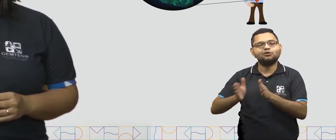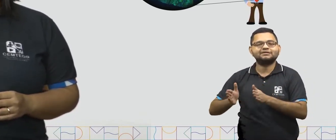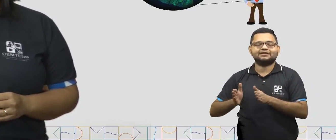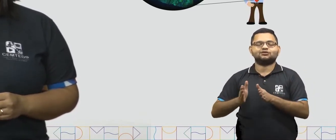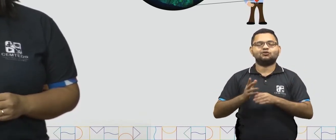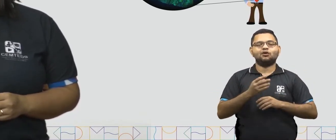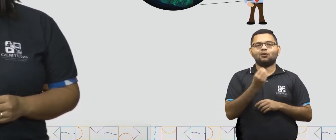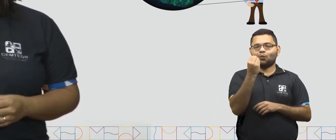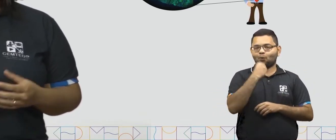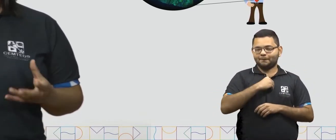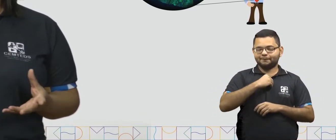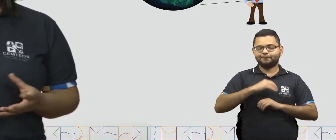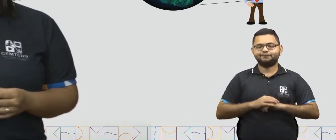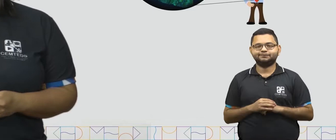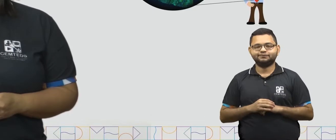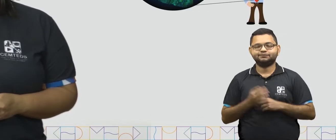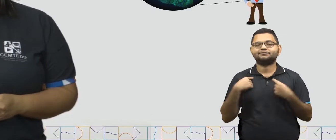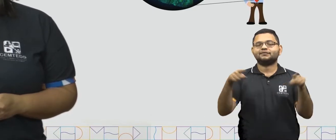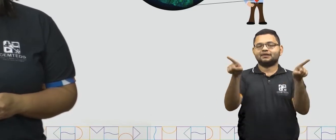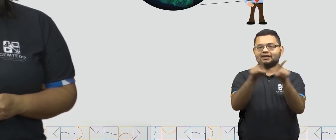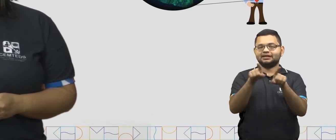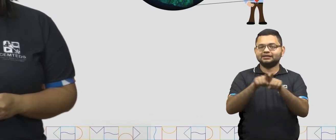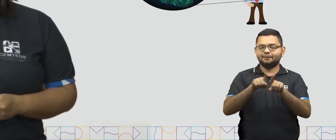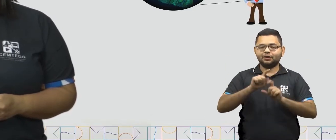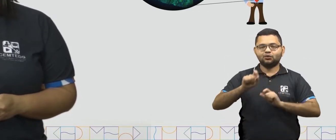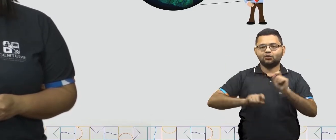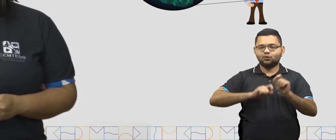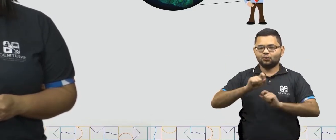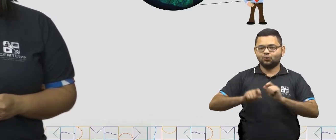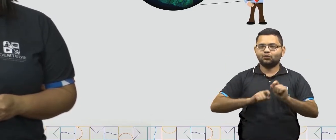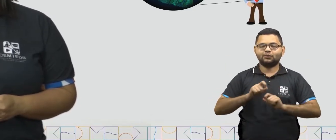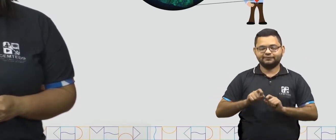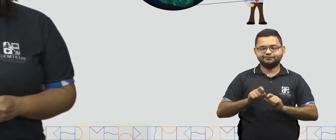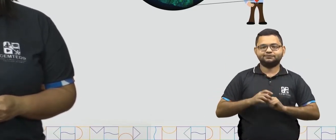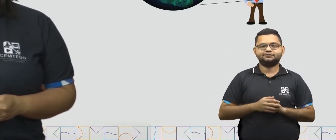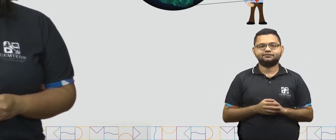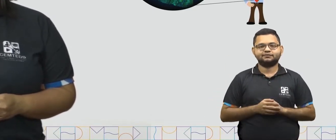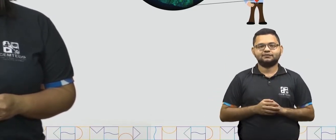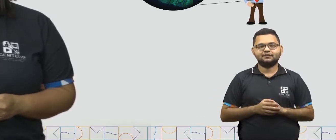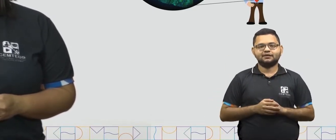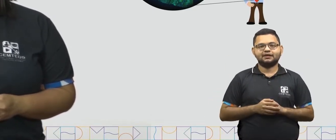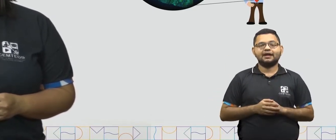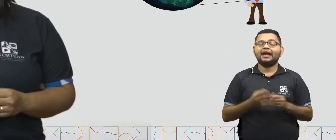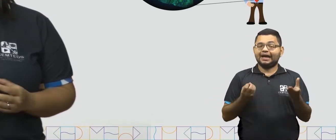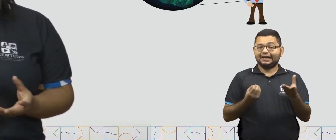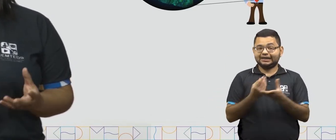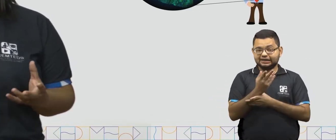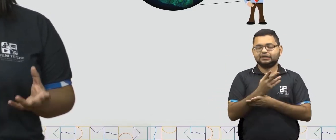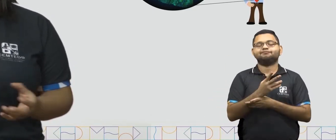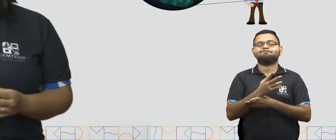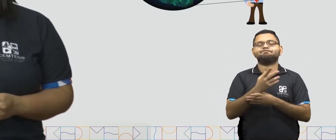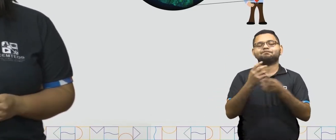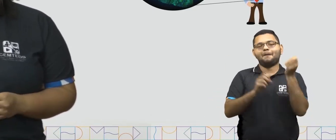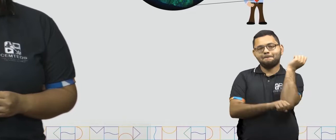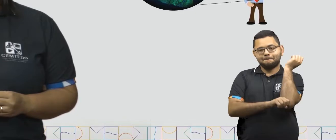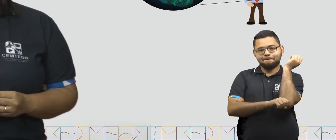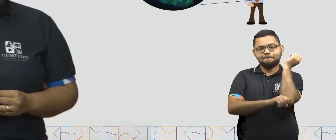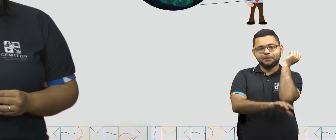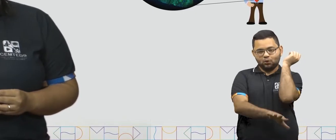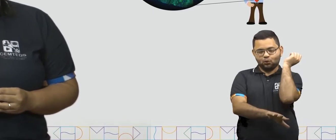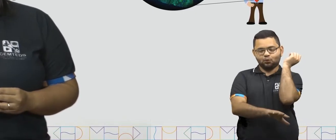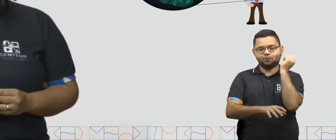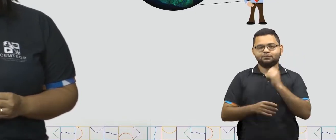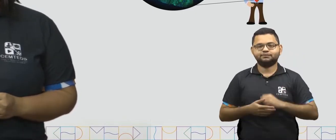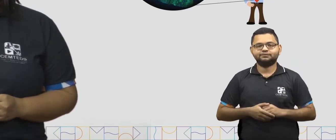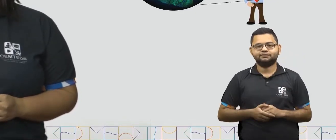de digestão, além de ser responsável pela formação de gases que saem pelo ânus, que fica